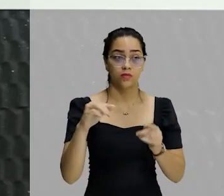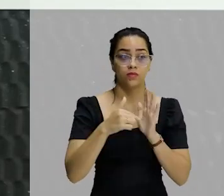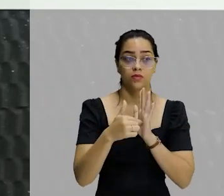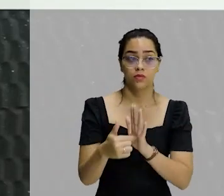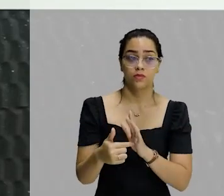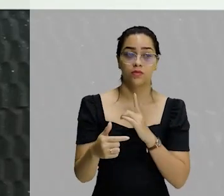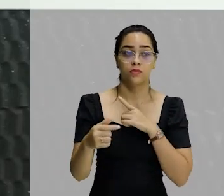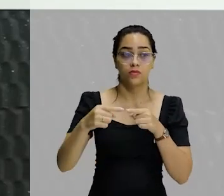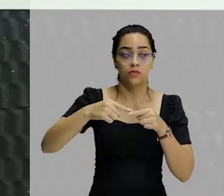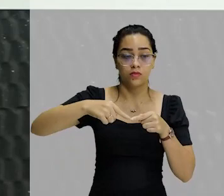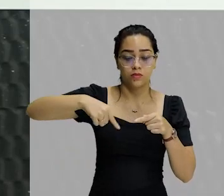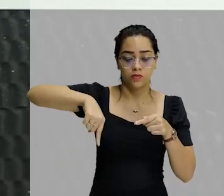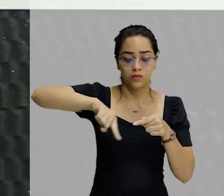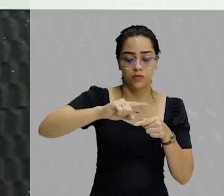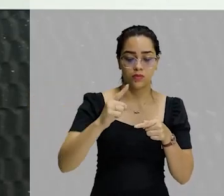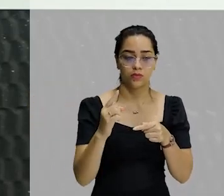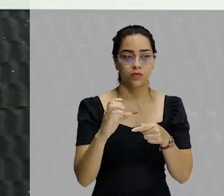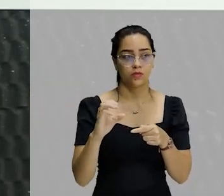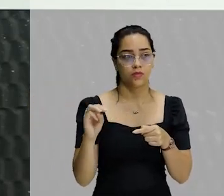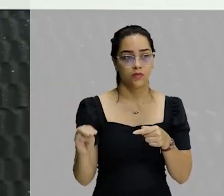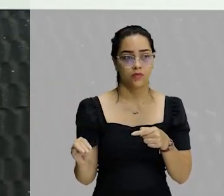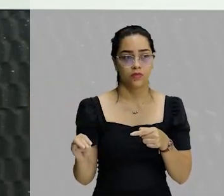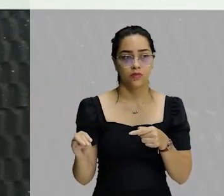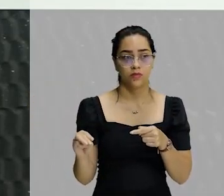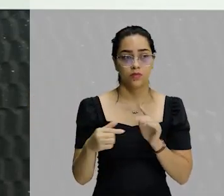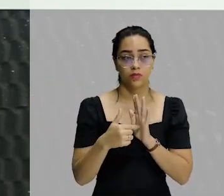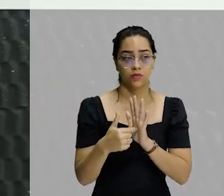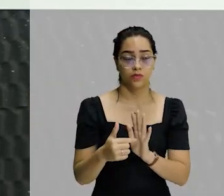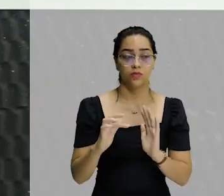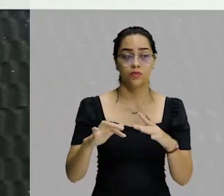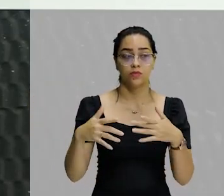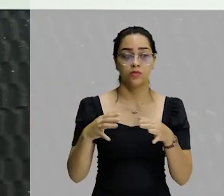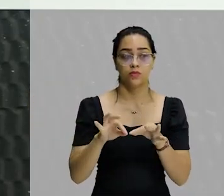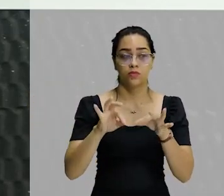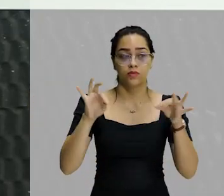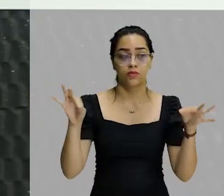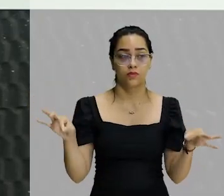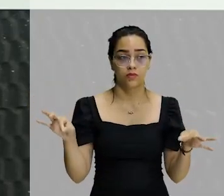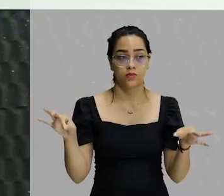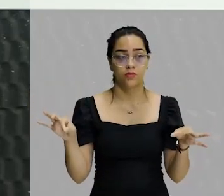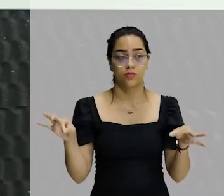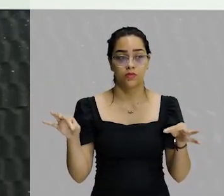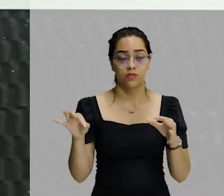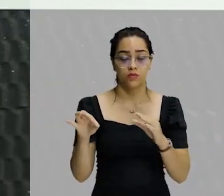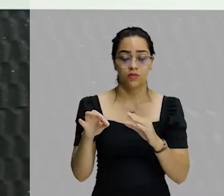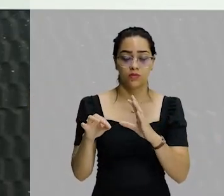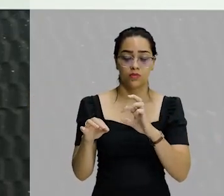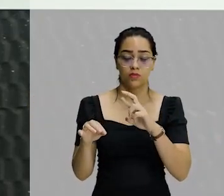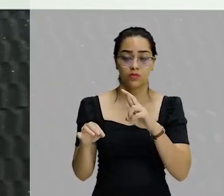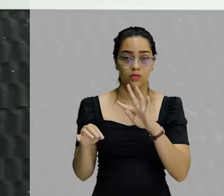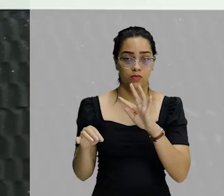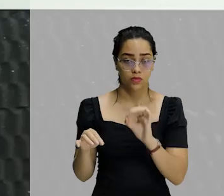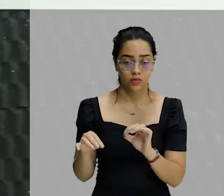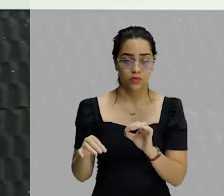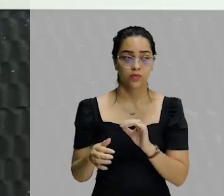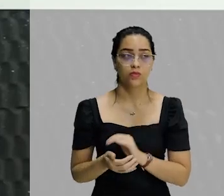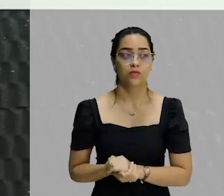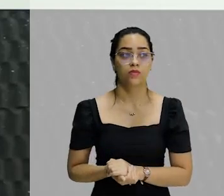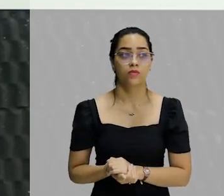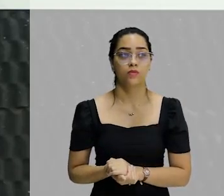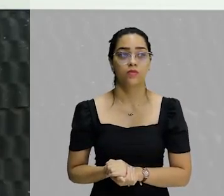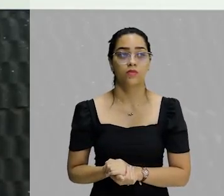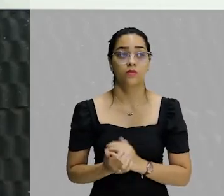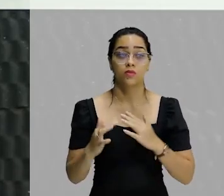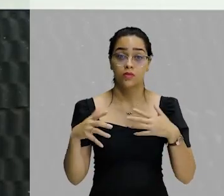nela um círculo de 1 centímetro. Determine a distância do plano do centro da esfera. Galera, isso é uma questão